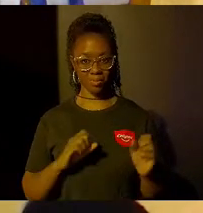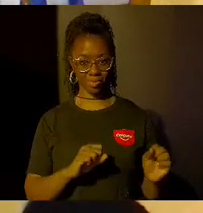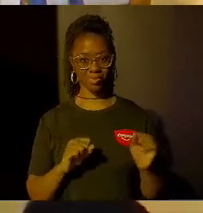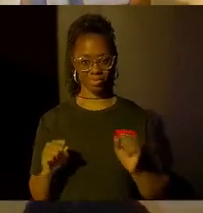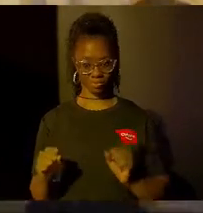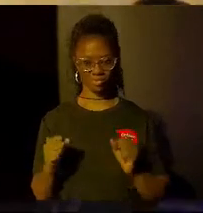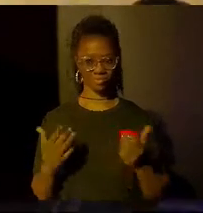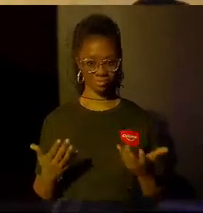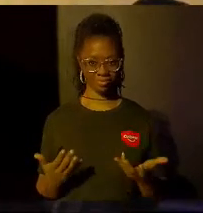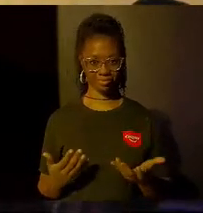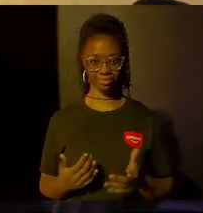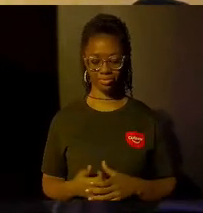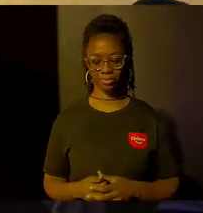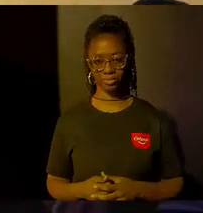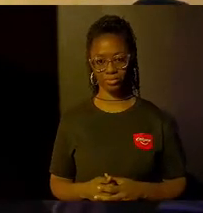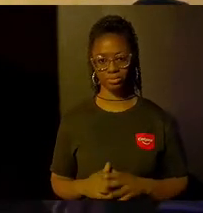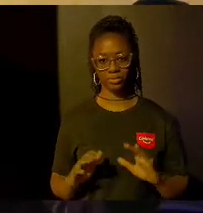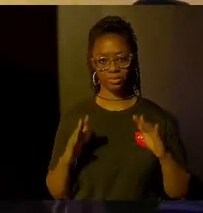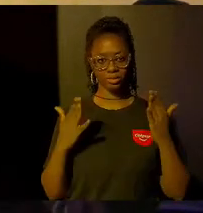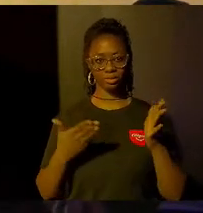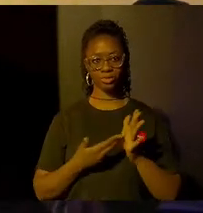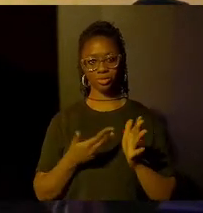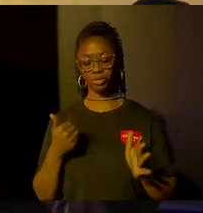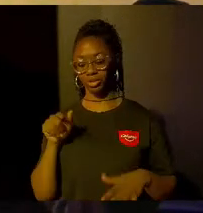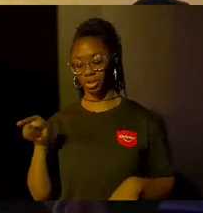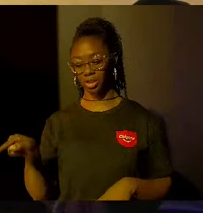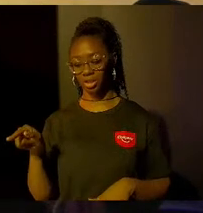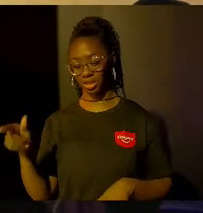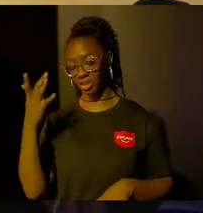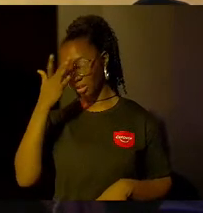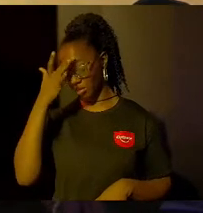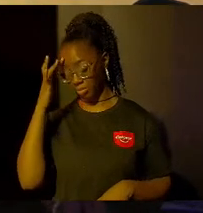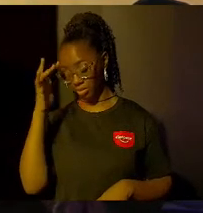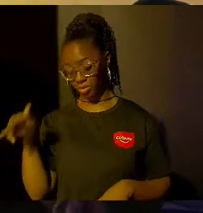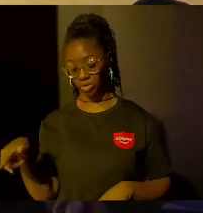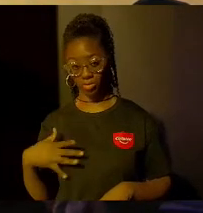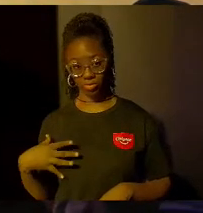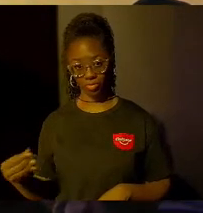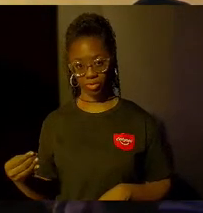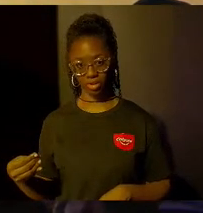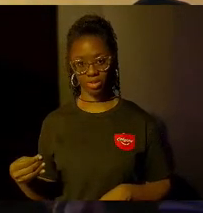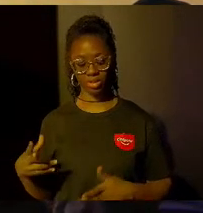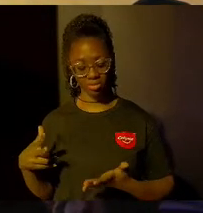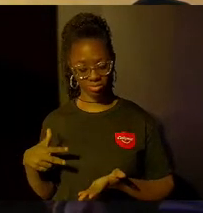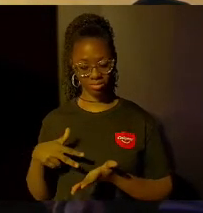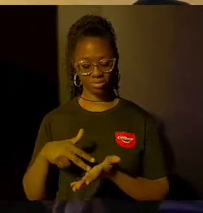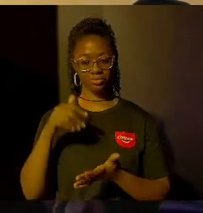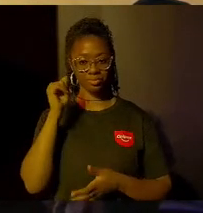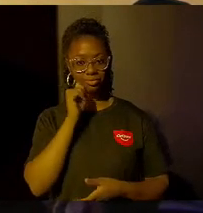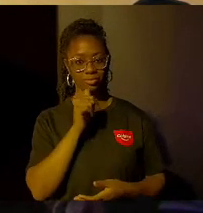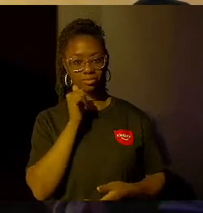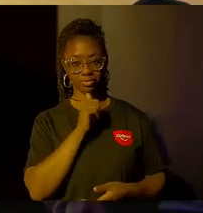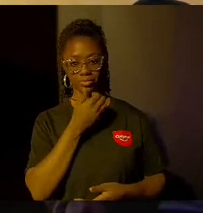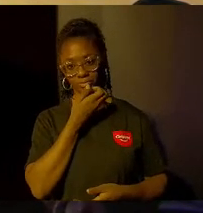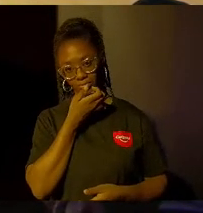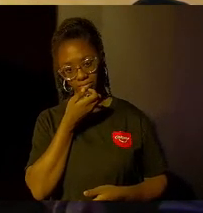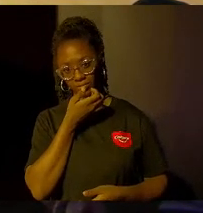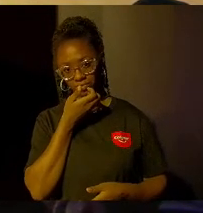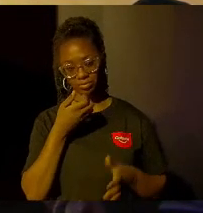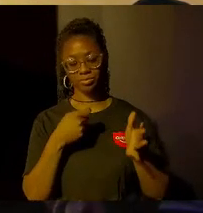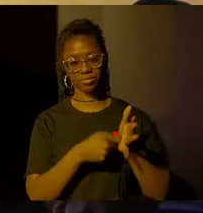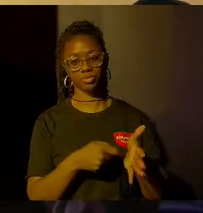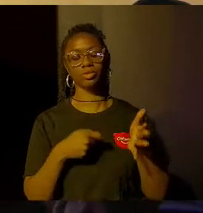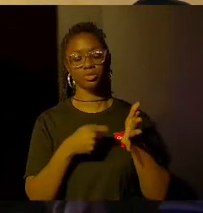poderoso e quando a gente tira a vida desse outro alguém é um lugar que essas mulheres chegam de poder e luta